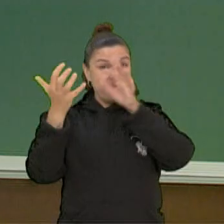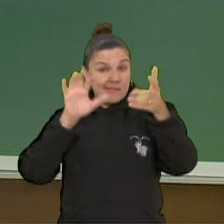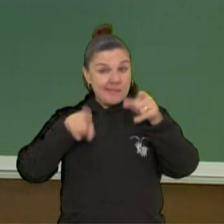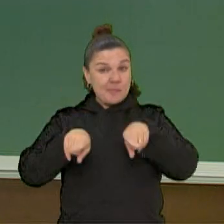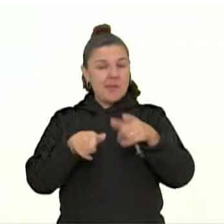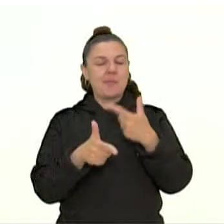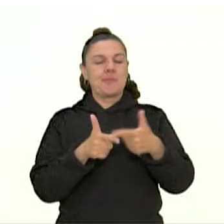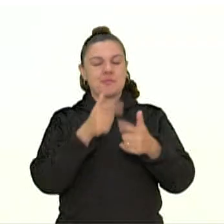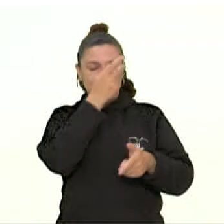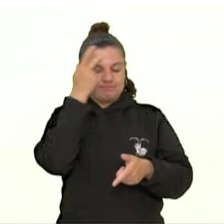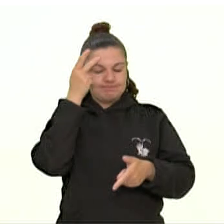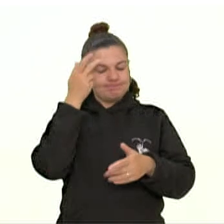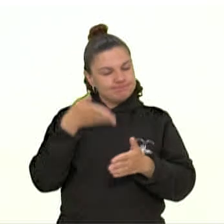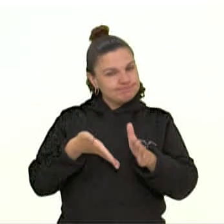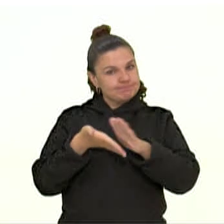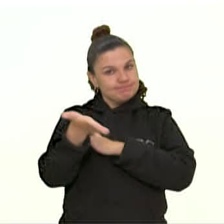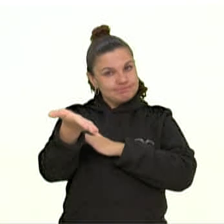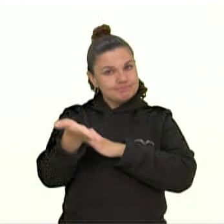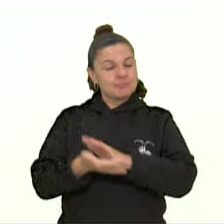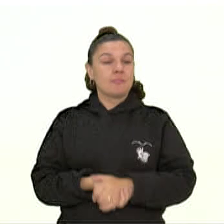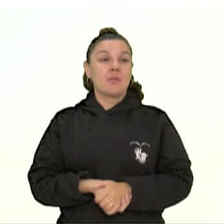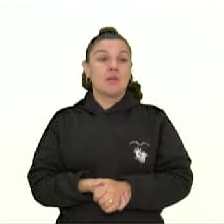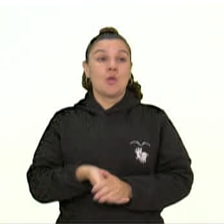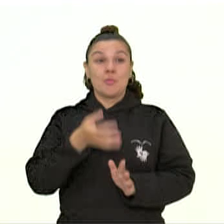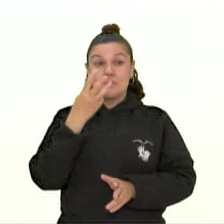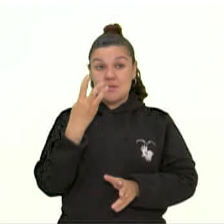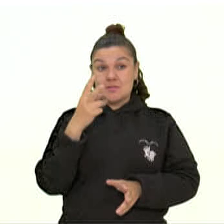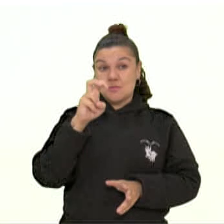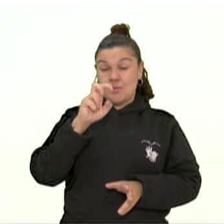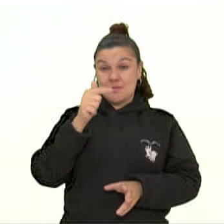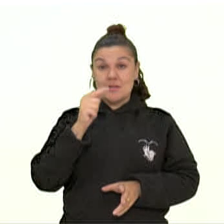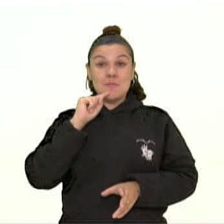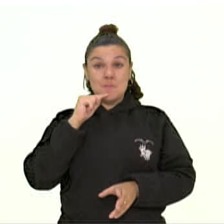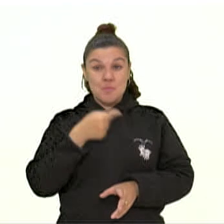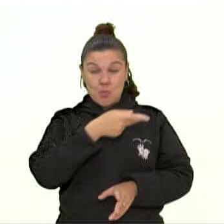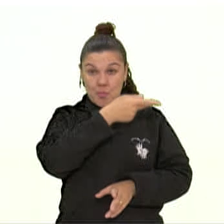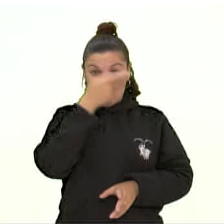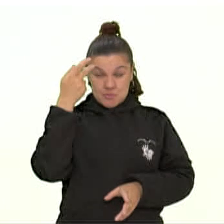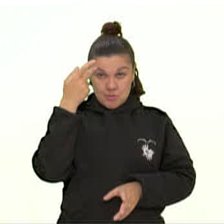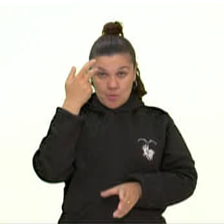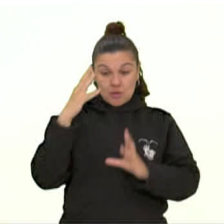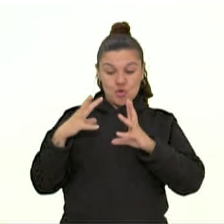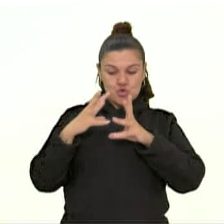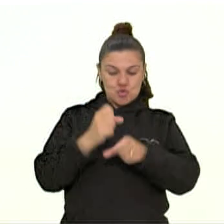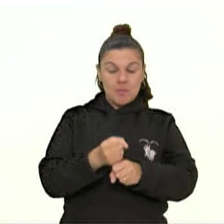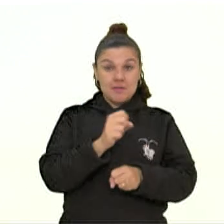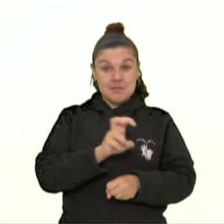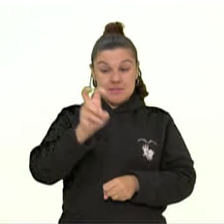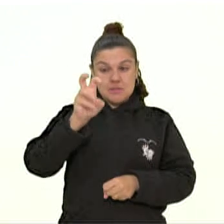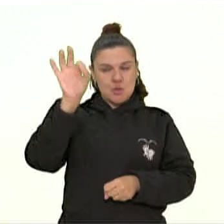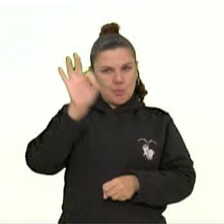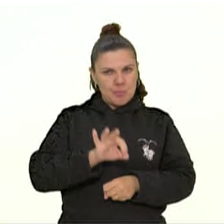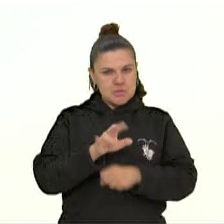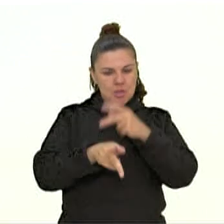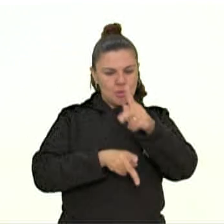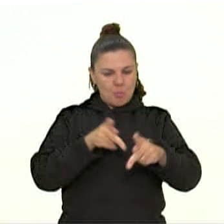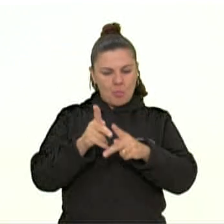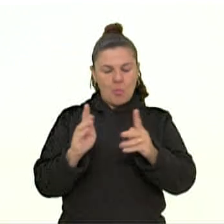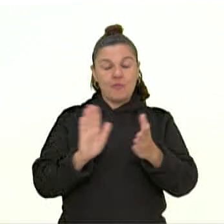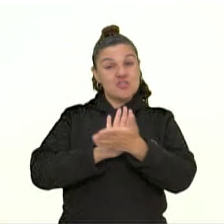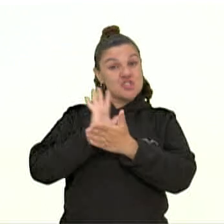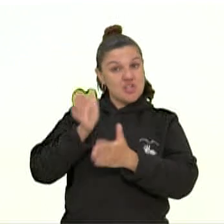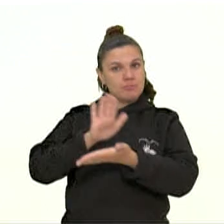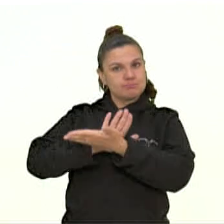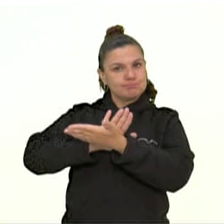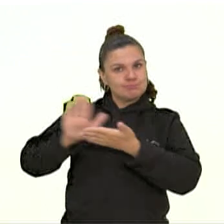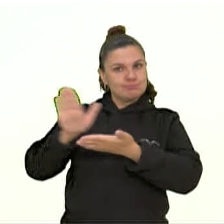essa migração, né? Pelo menos 357 mil pessoas, 5% da população da Eritreia, fugiram